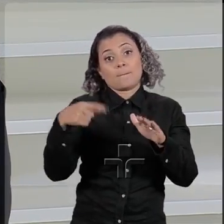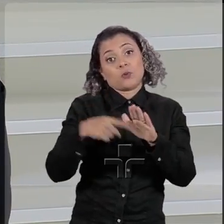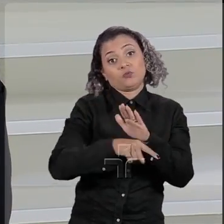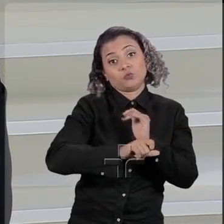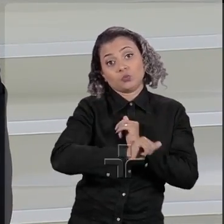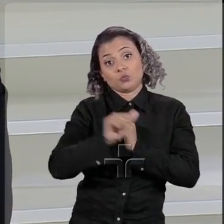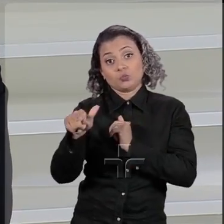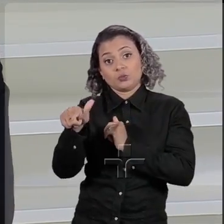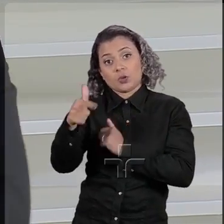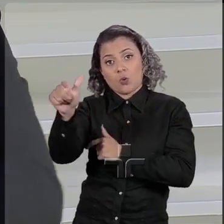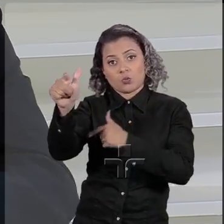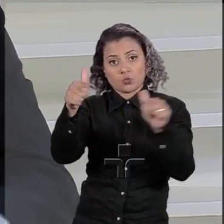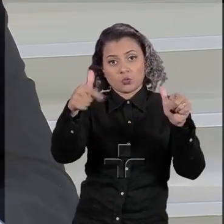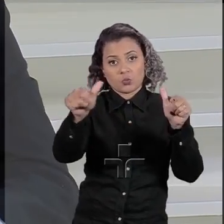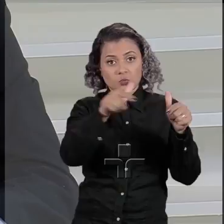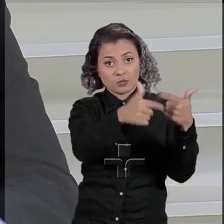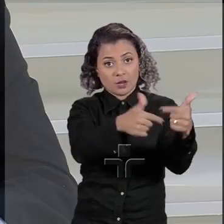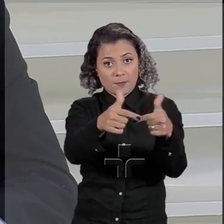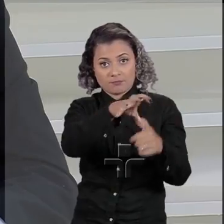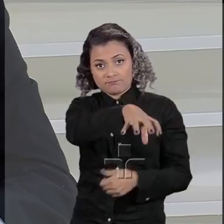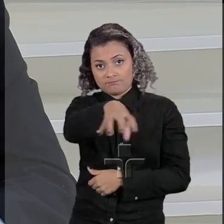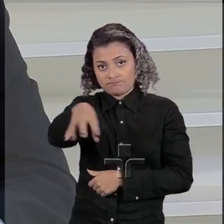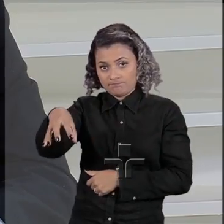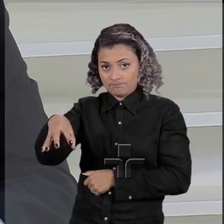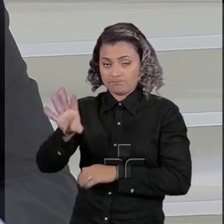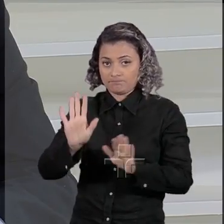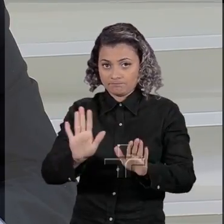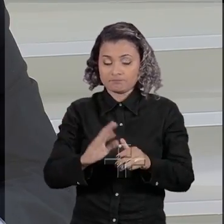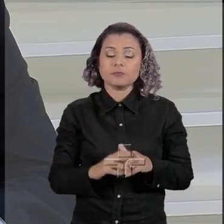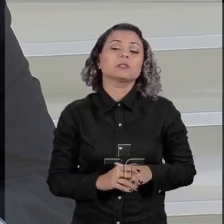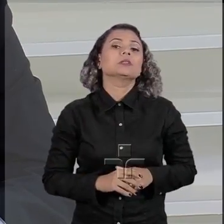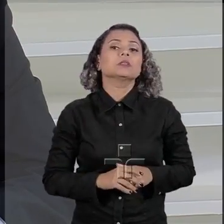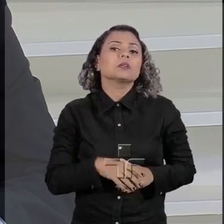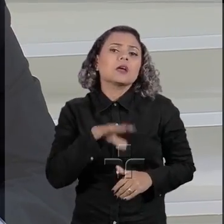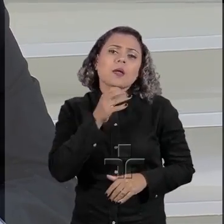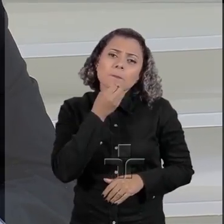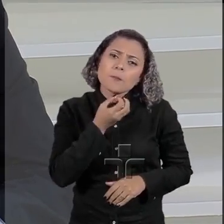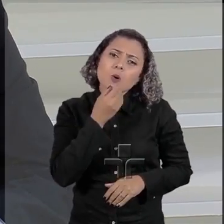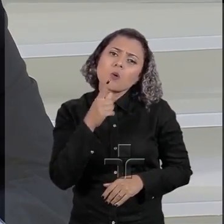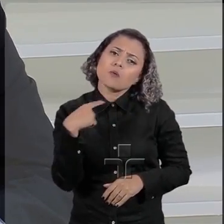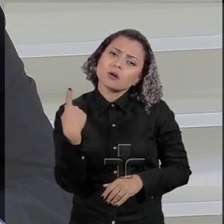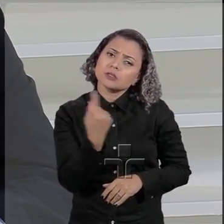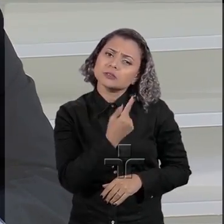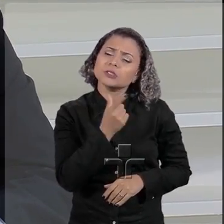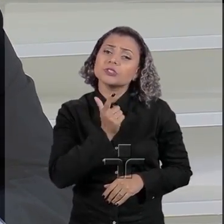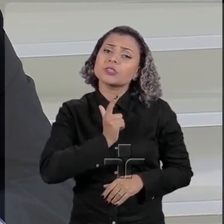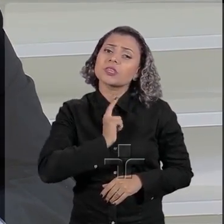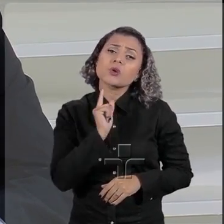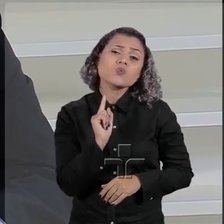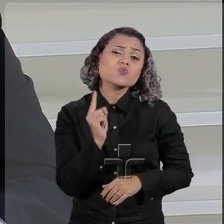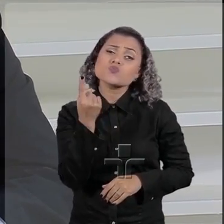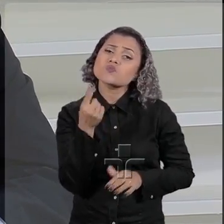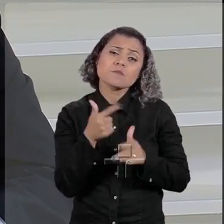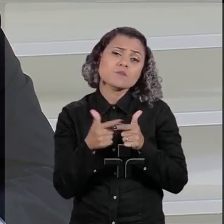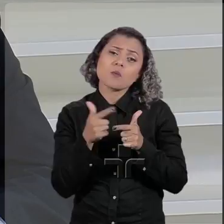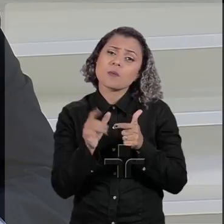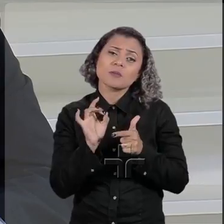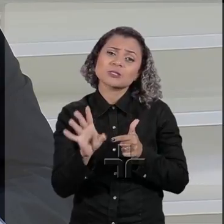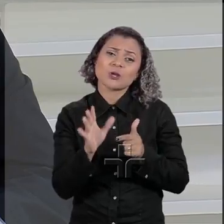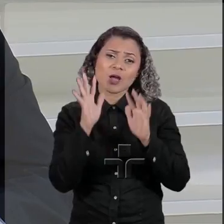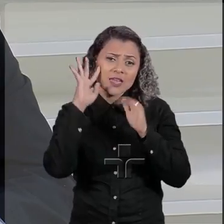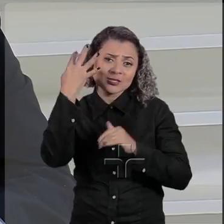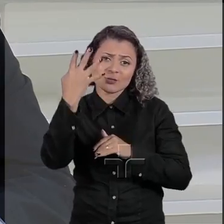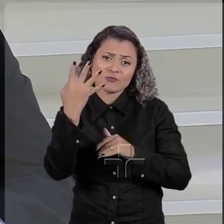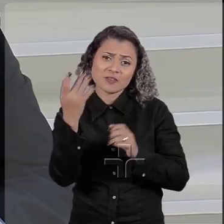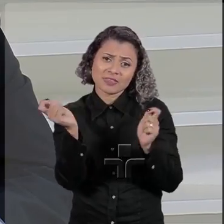demais trabalhadores. Agora, seria bom se a gente tivesse só um problema para resolver e uma medida que desse